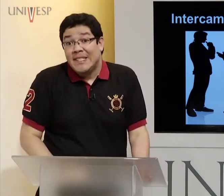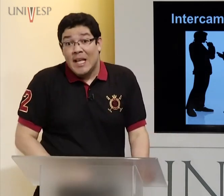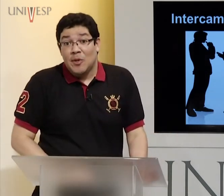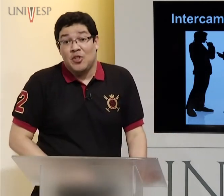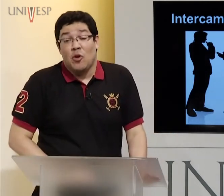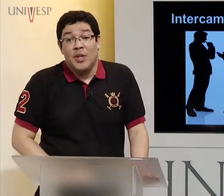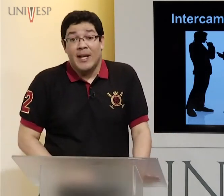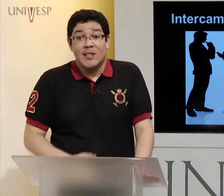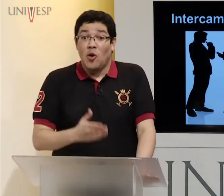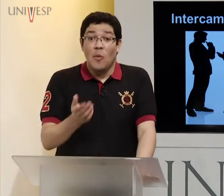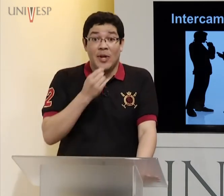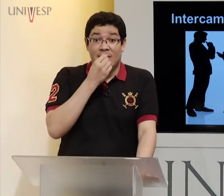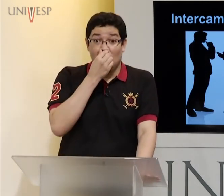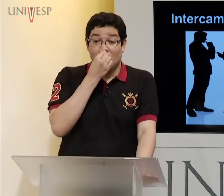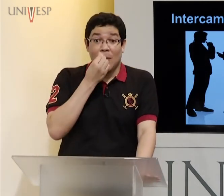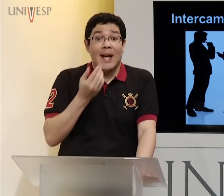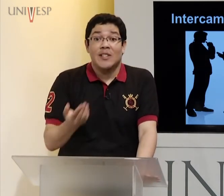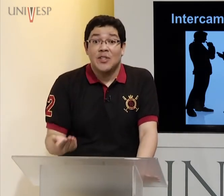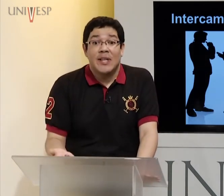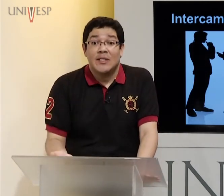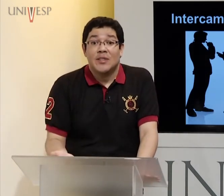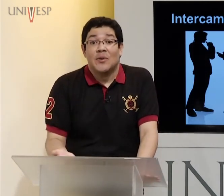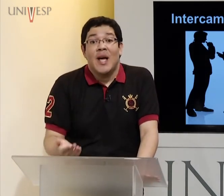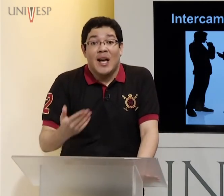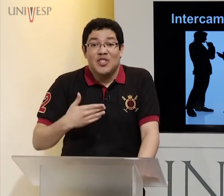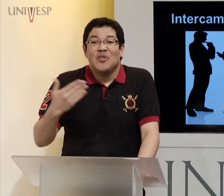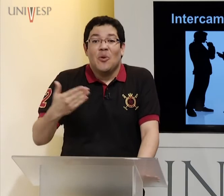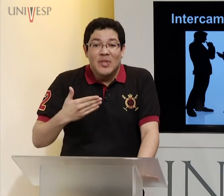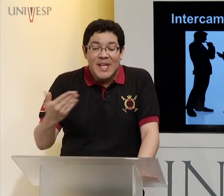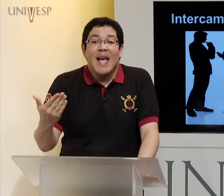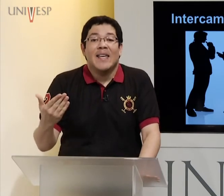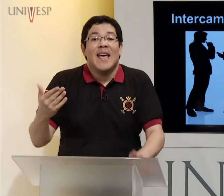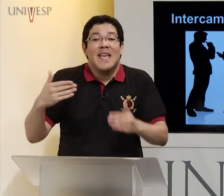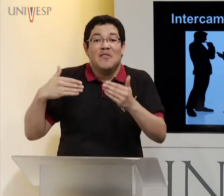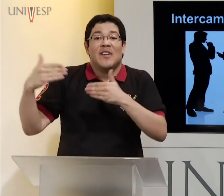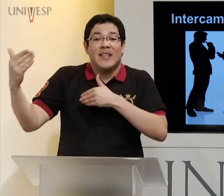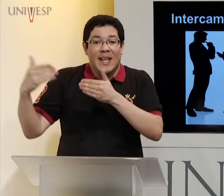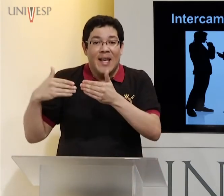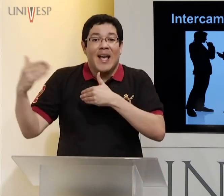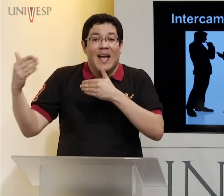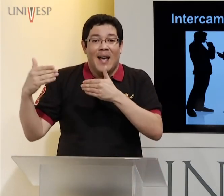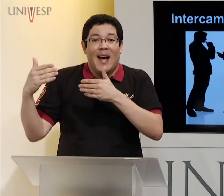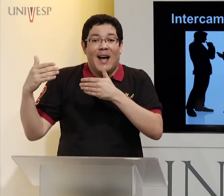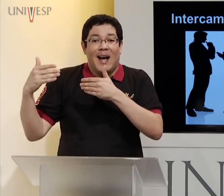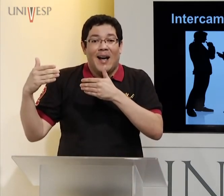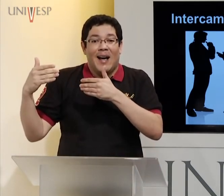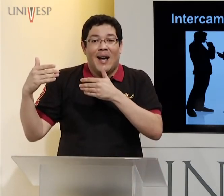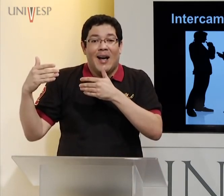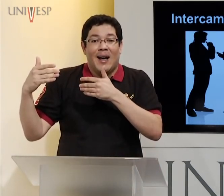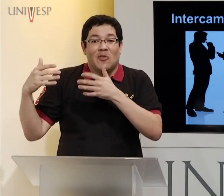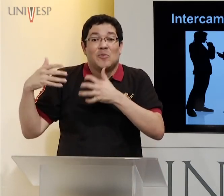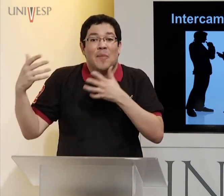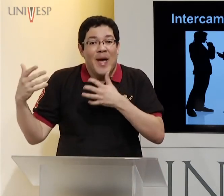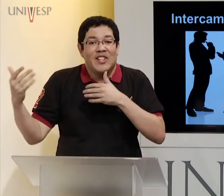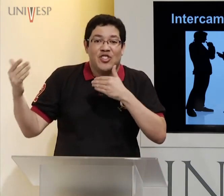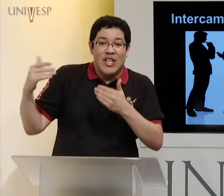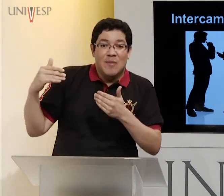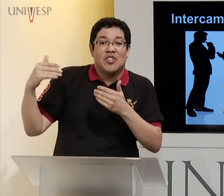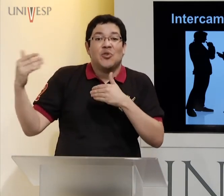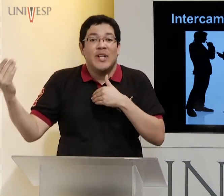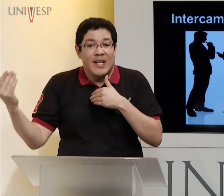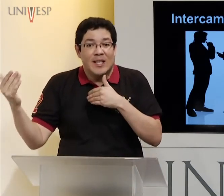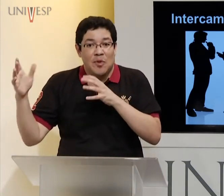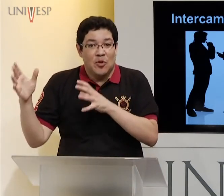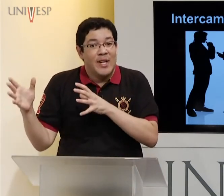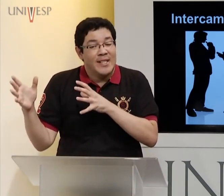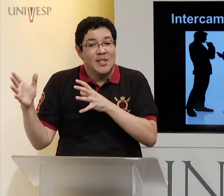outros sistemas de comunicação, como, por exemplo, as placas de trânsito. A gente não consegue inverter os papéis de